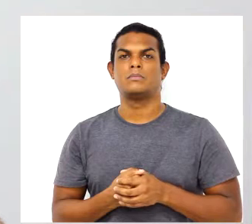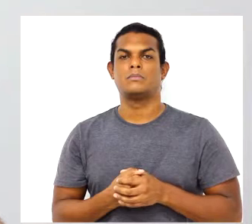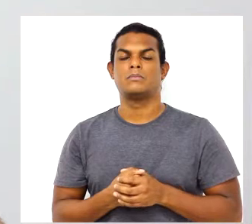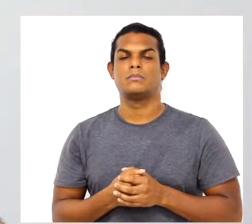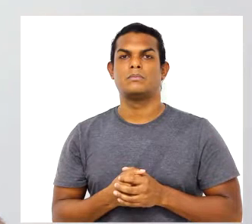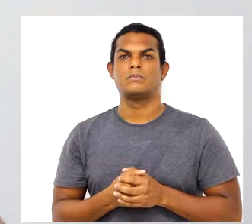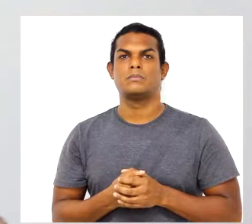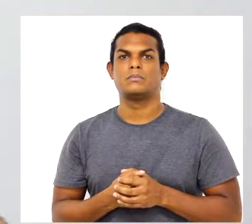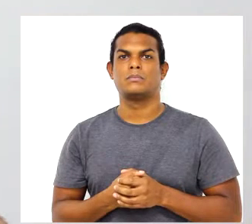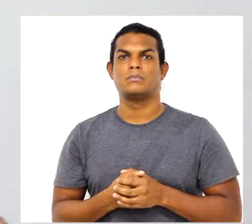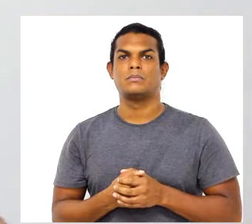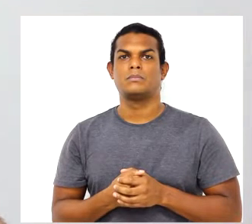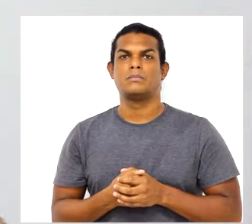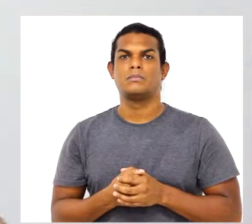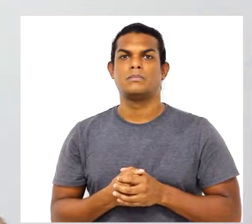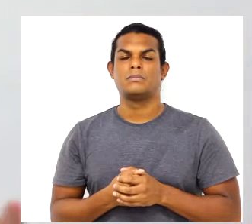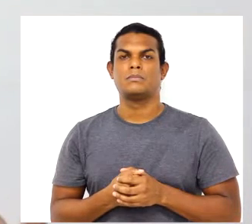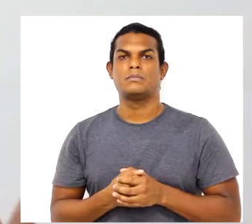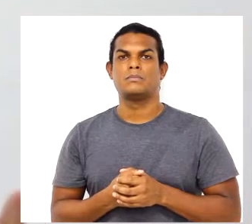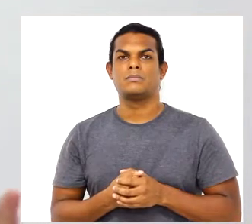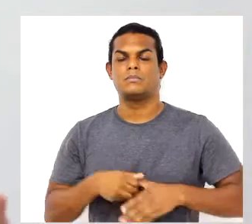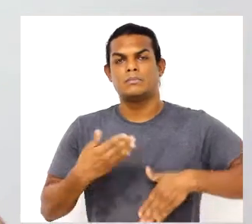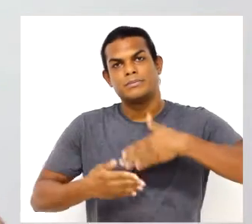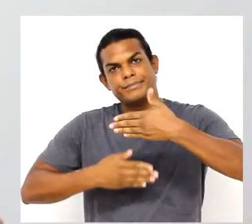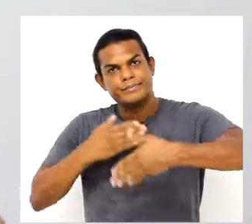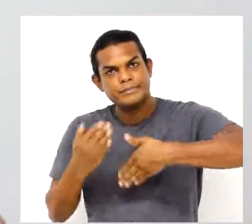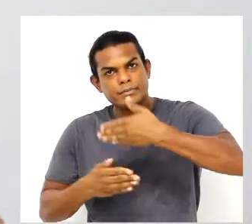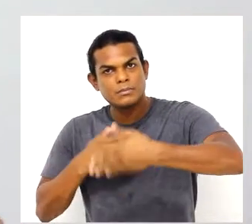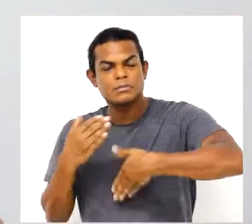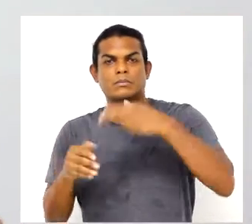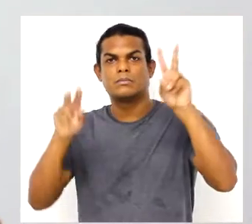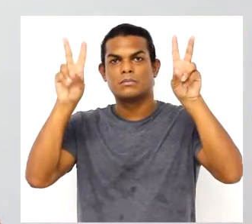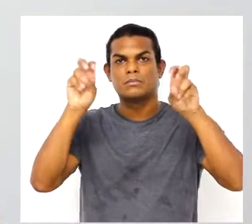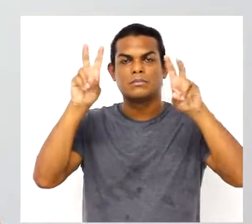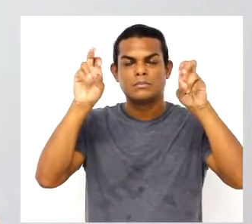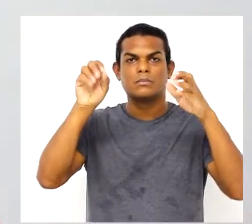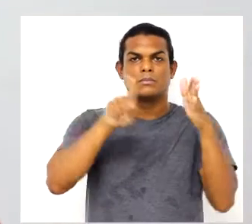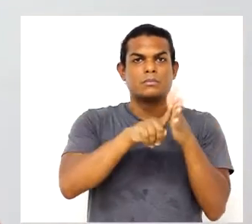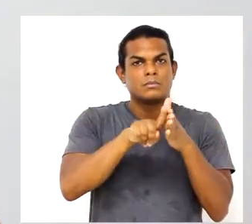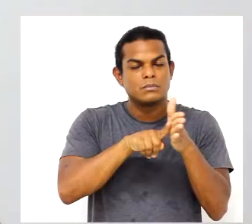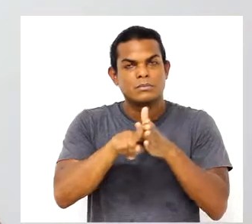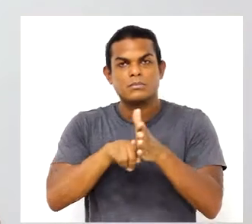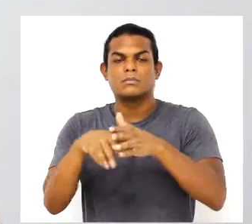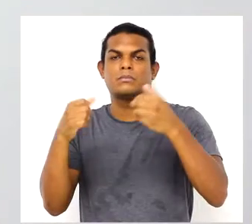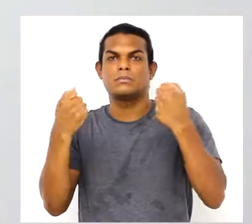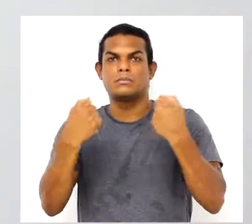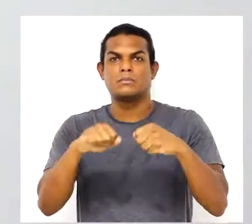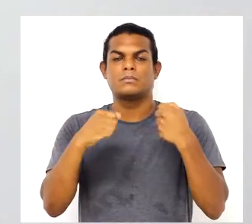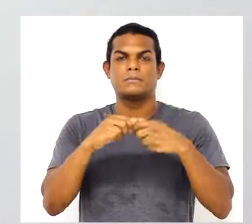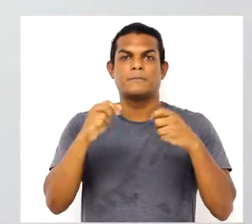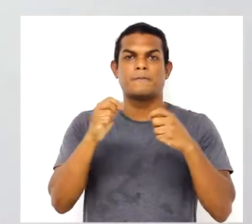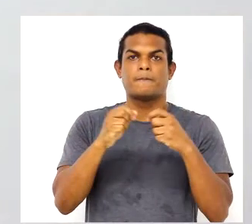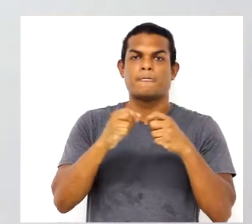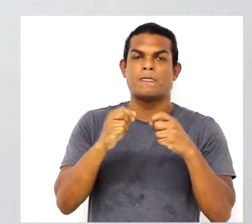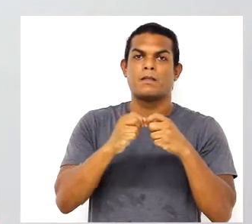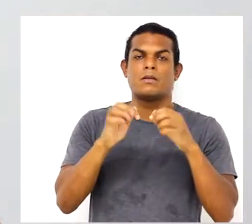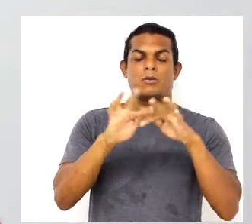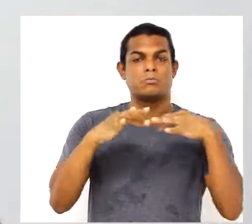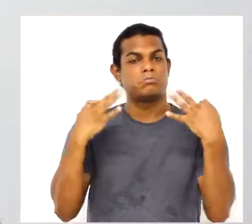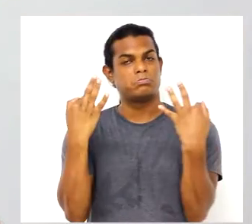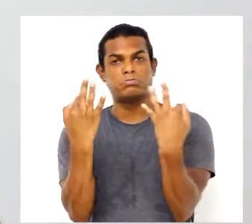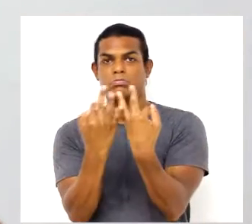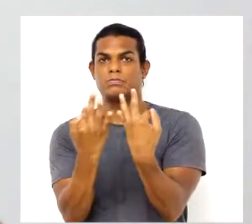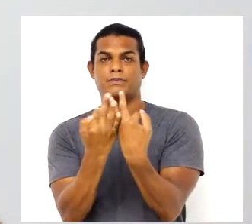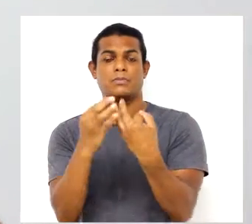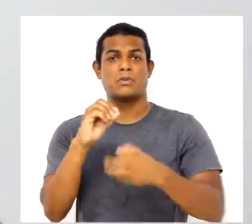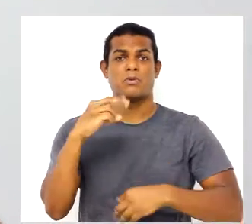responsavelmente, elaborando temas possíveis de pesquisa que poderíamos realizar no ambiente familiar ou na